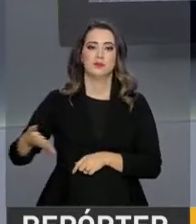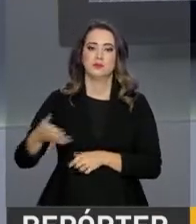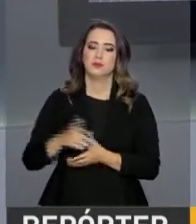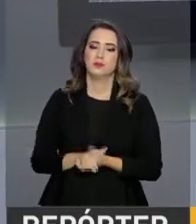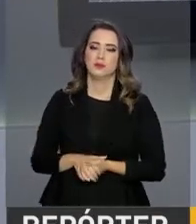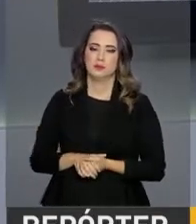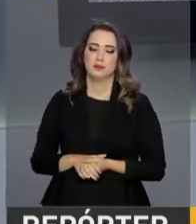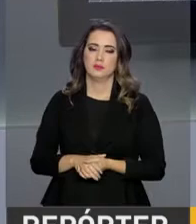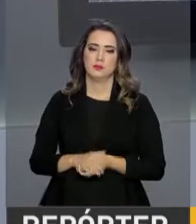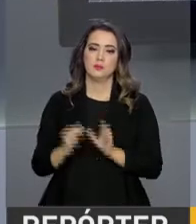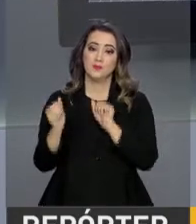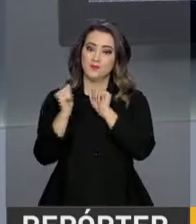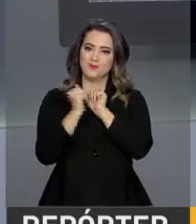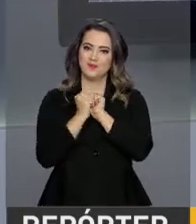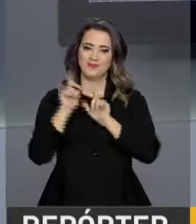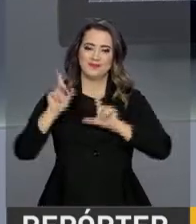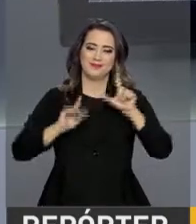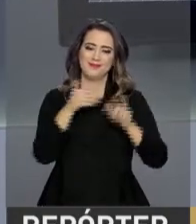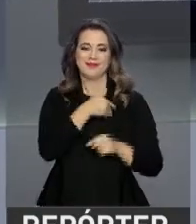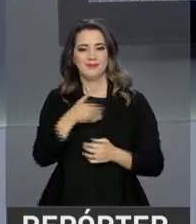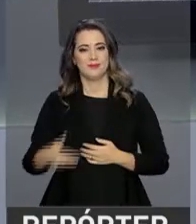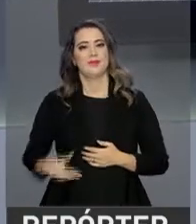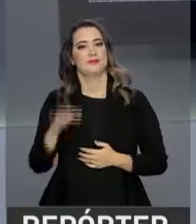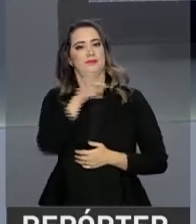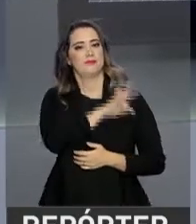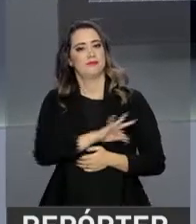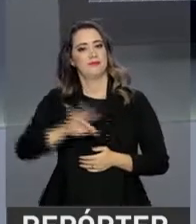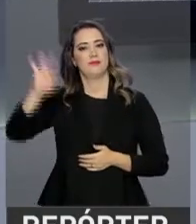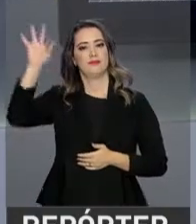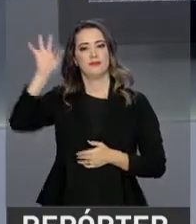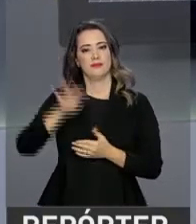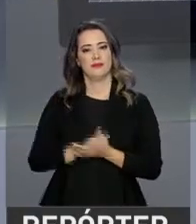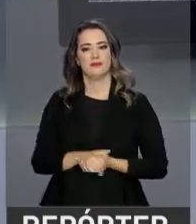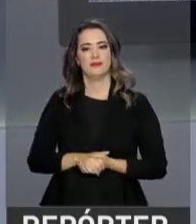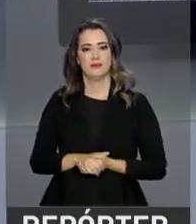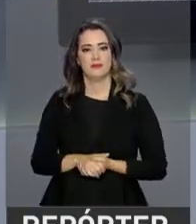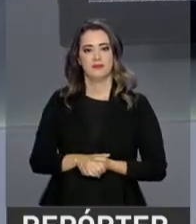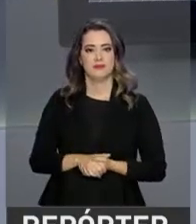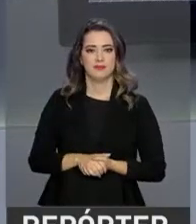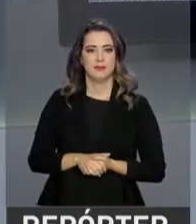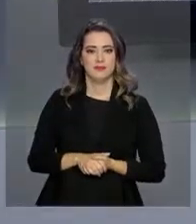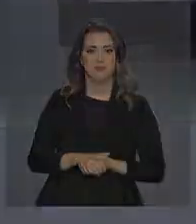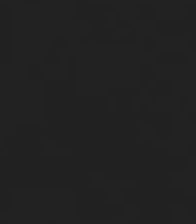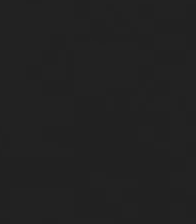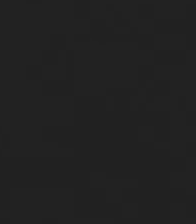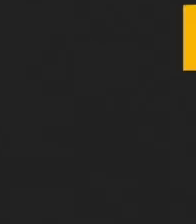nbr na internet continue com a gente na nbr a tv do governo federal